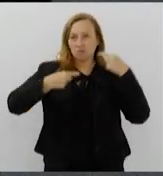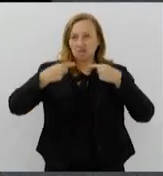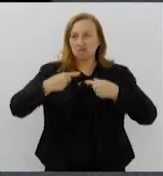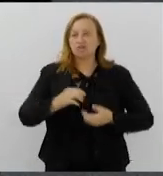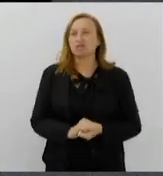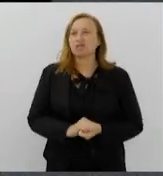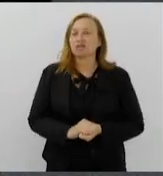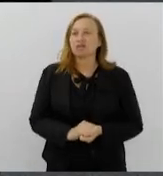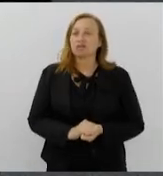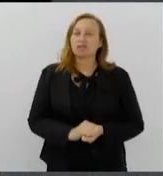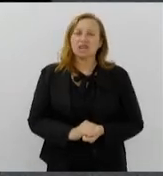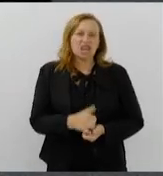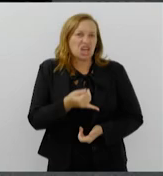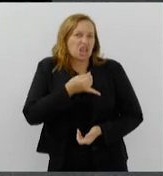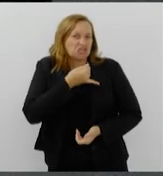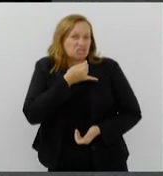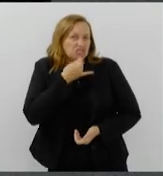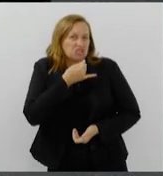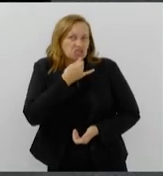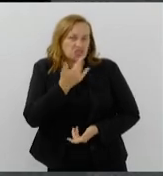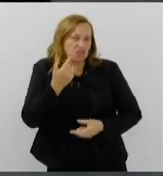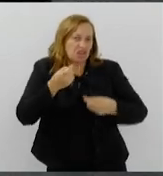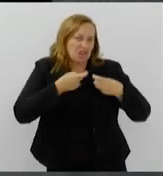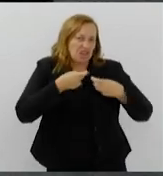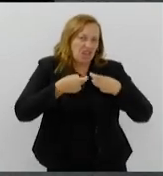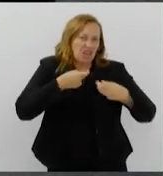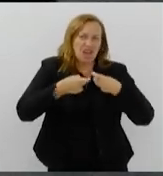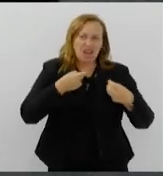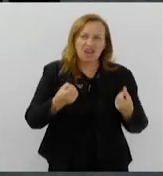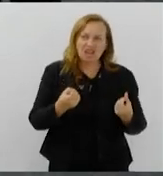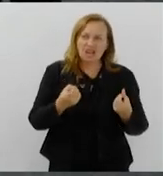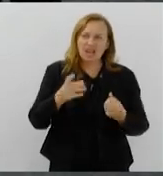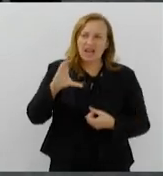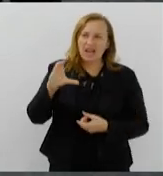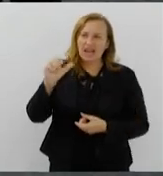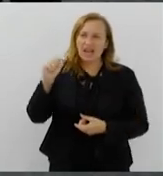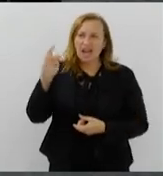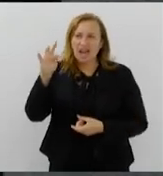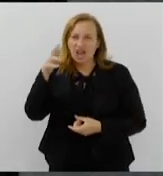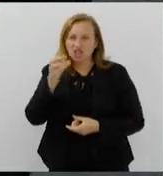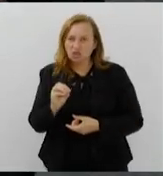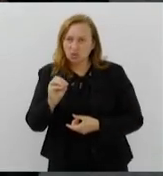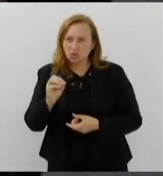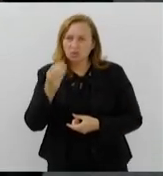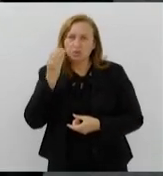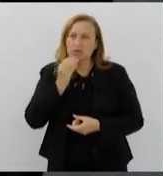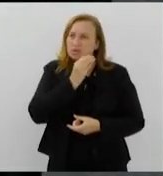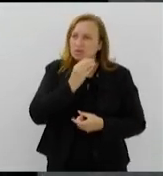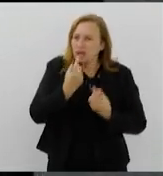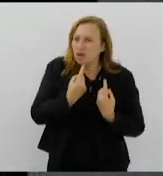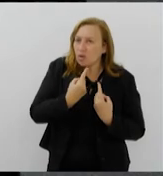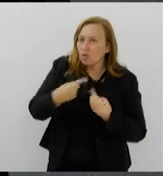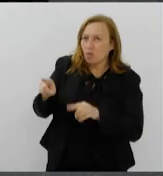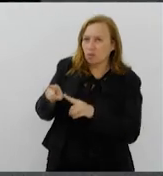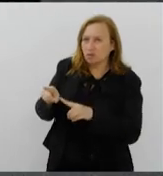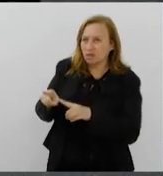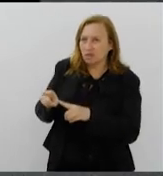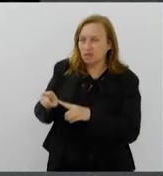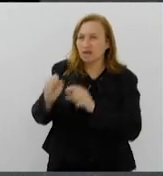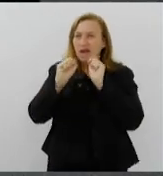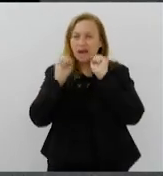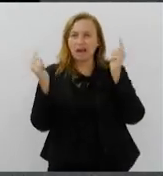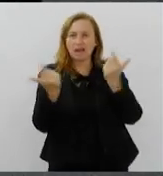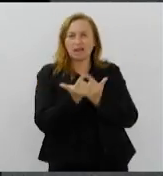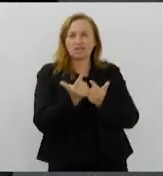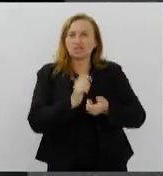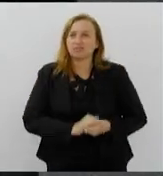a manchete é terrível, é guerra. Castro é convencido a partir para o ataque à Assembleia do